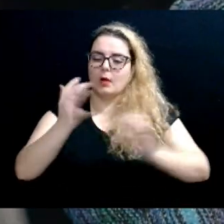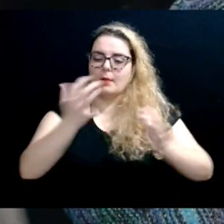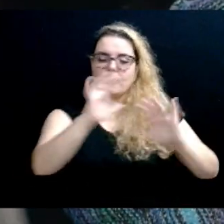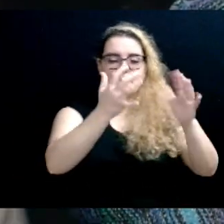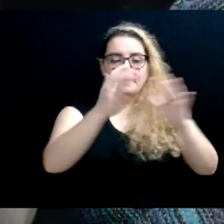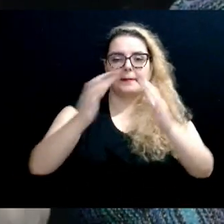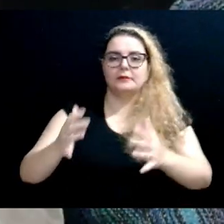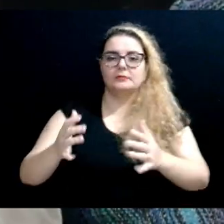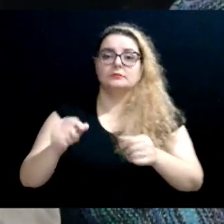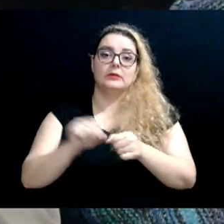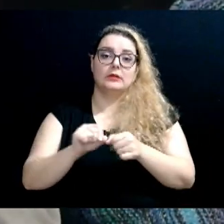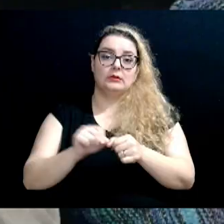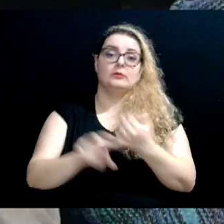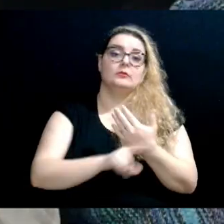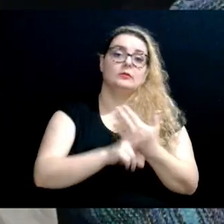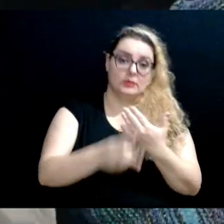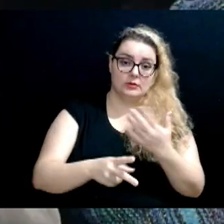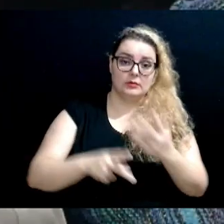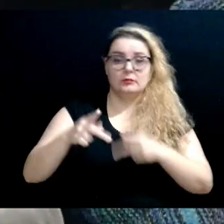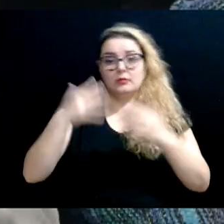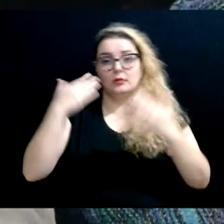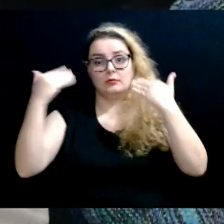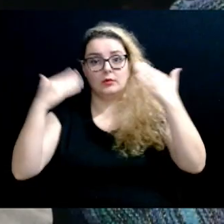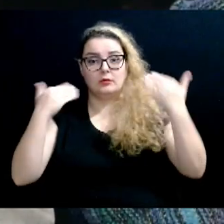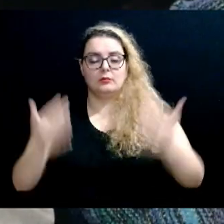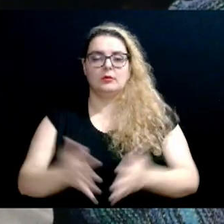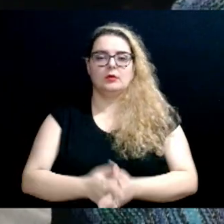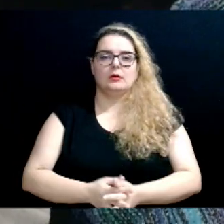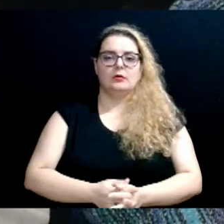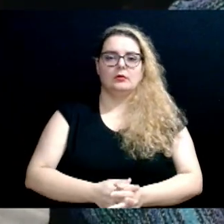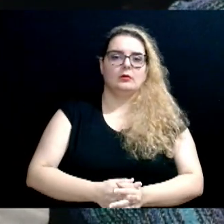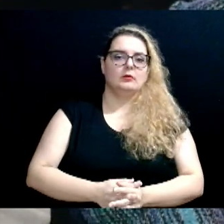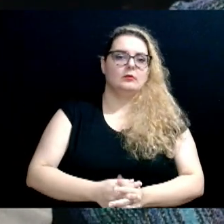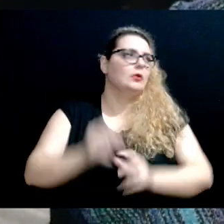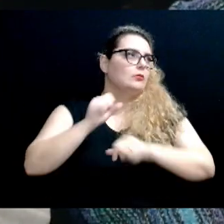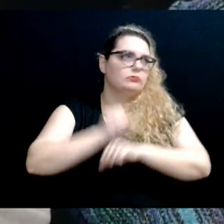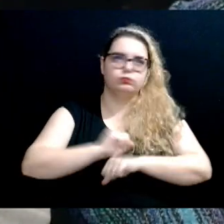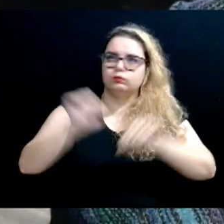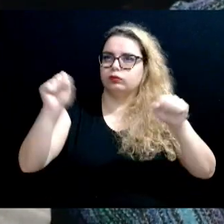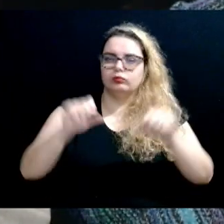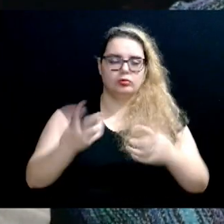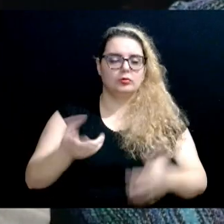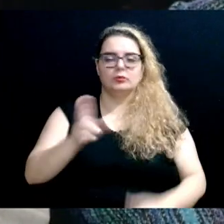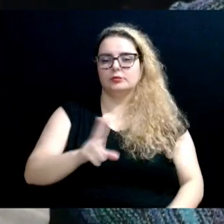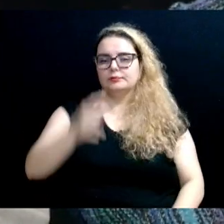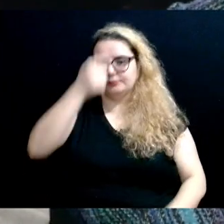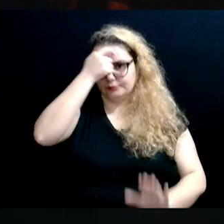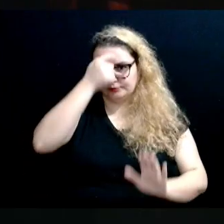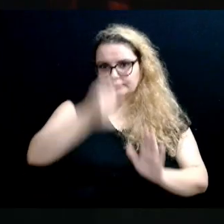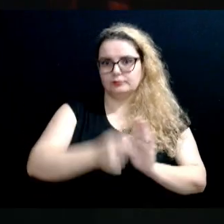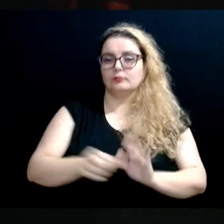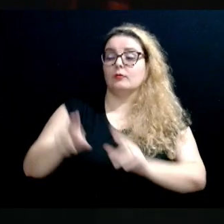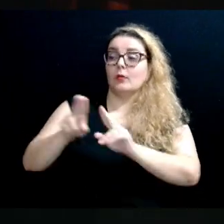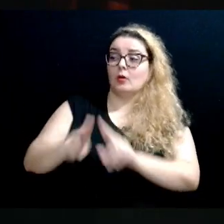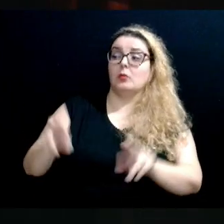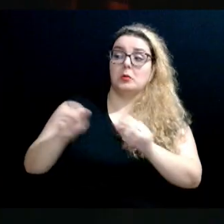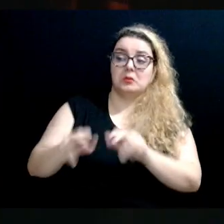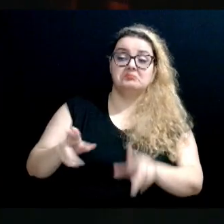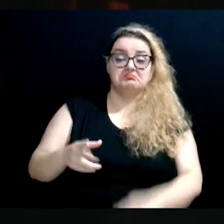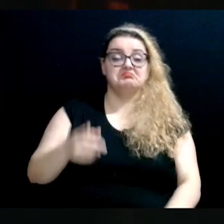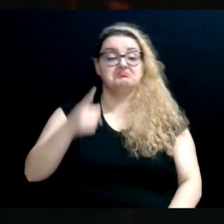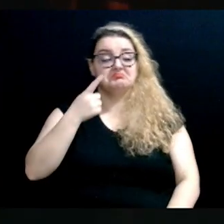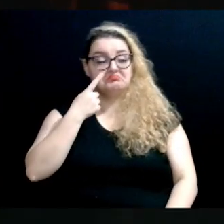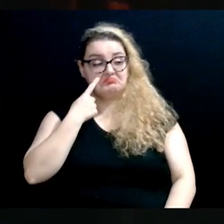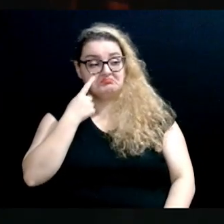a essa popularização meteórica do uso de inteligência artificial. Uau, olha só que interessante, eu nunca